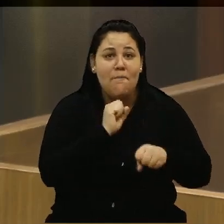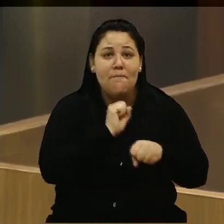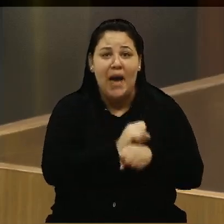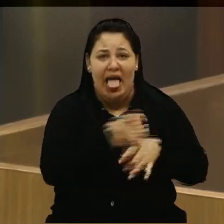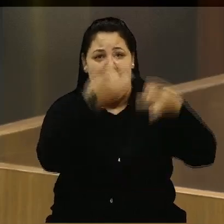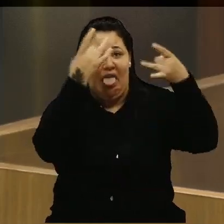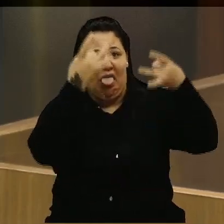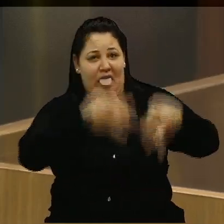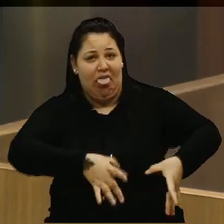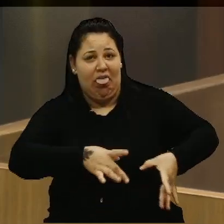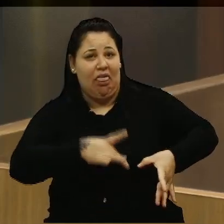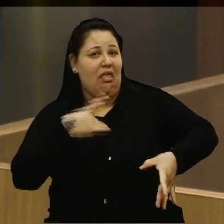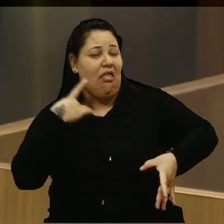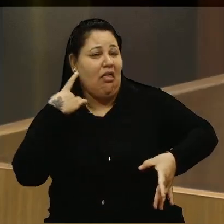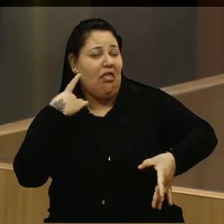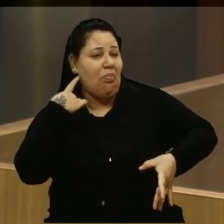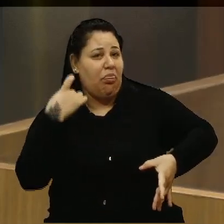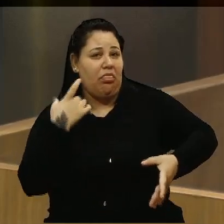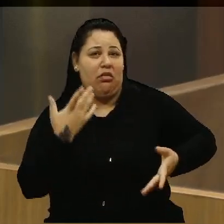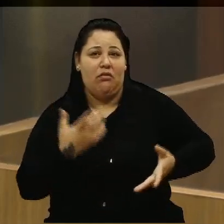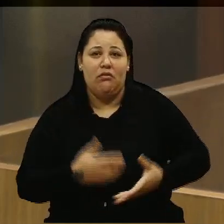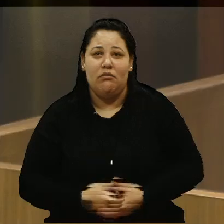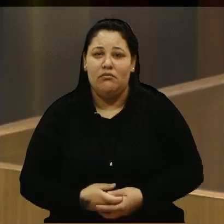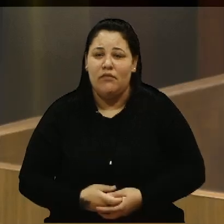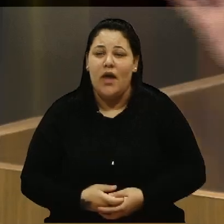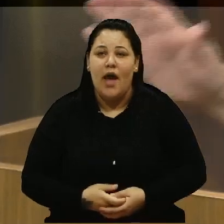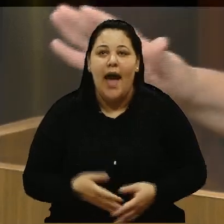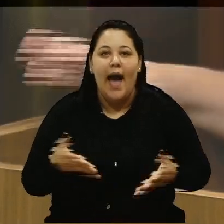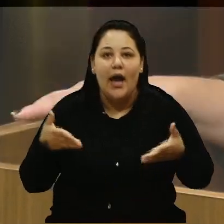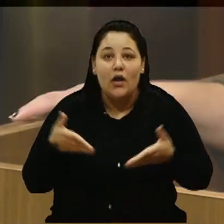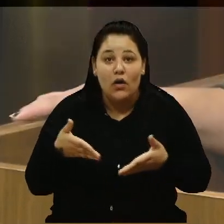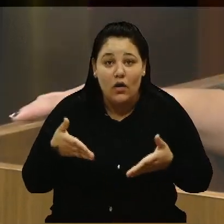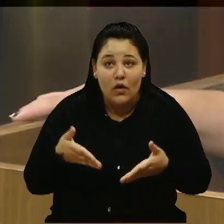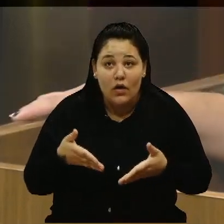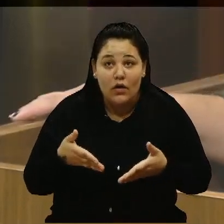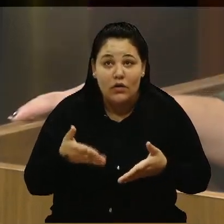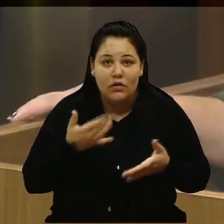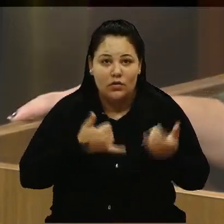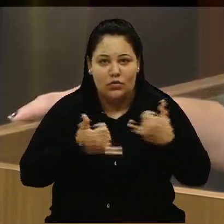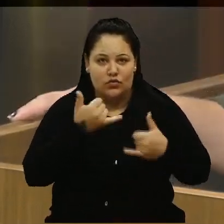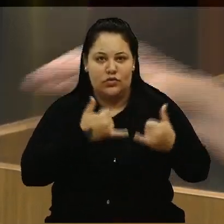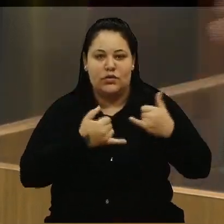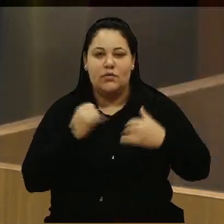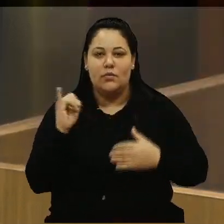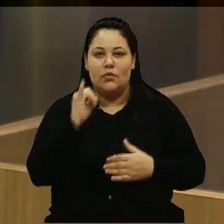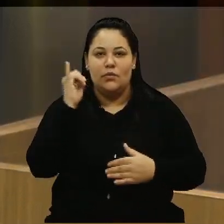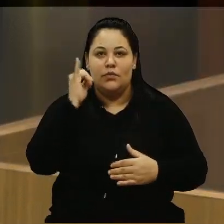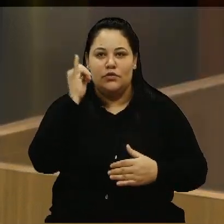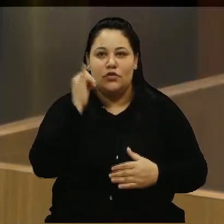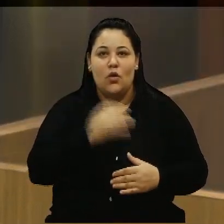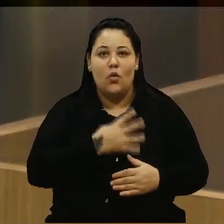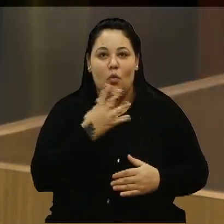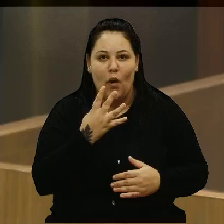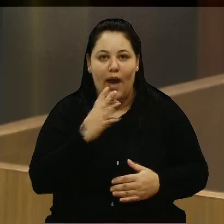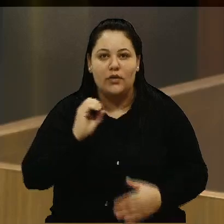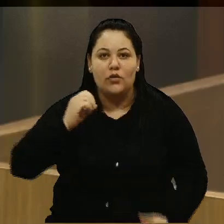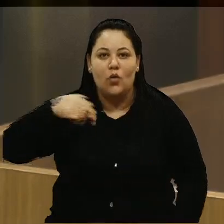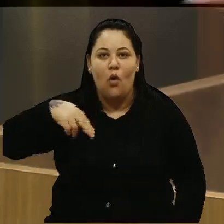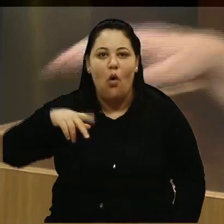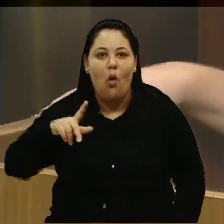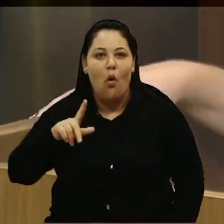às traças. Agora temos notícia importante, né? 4 ONGs se